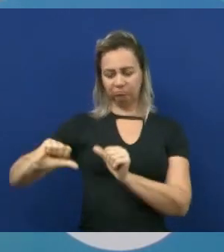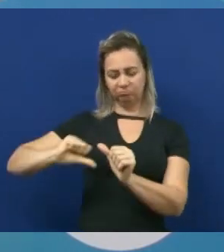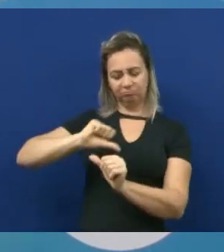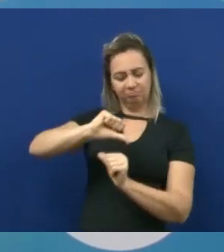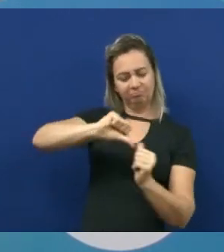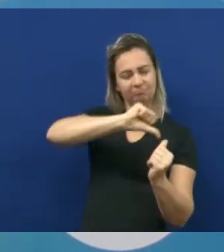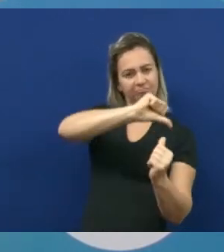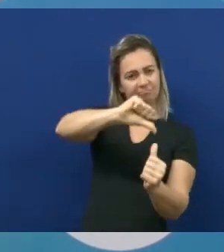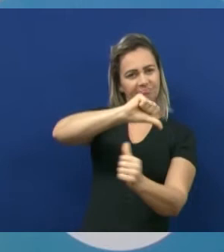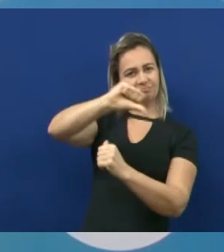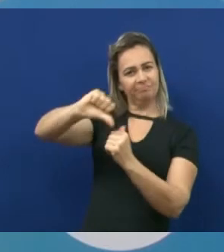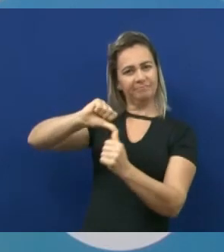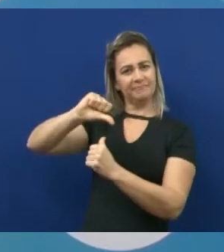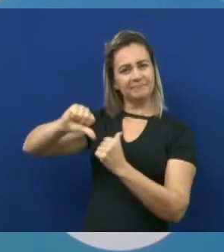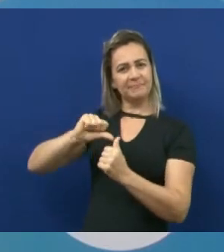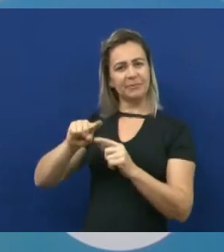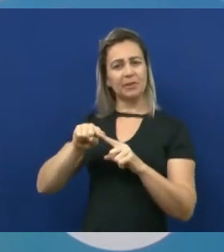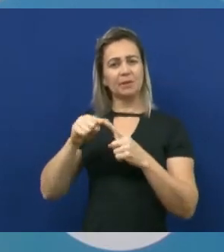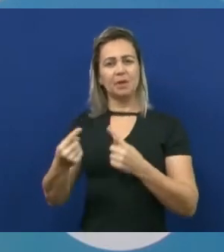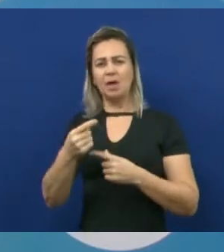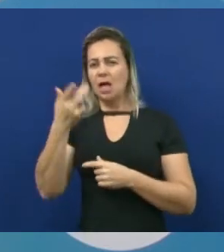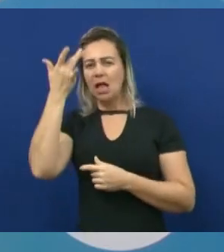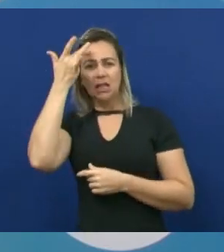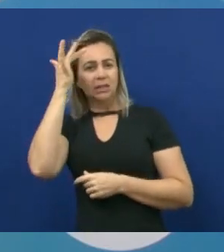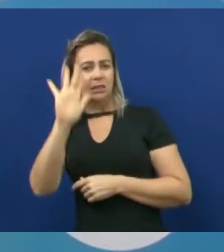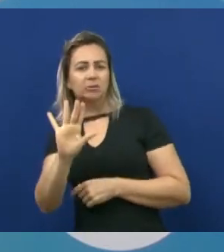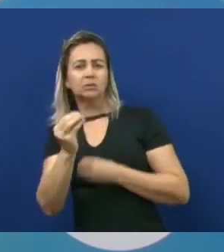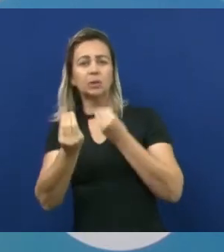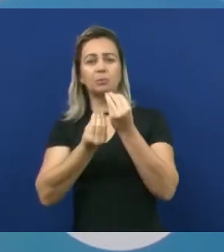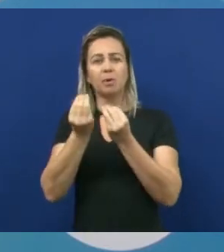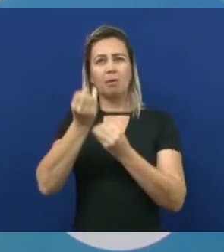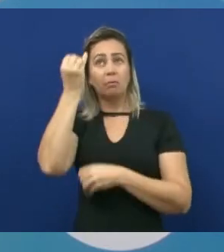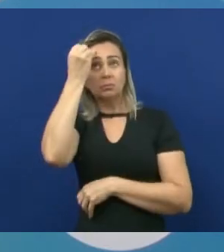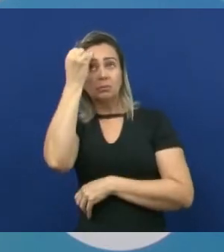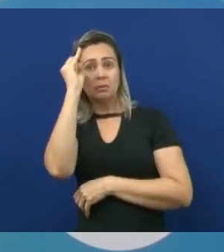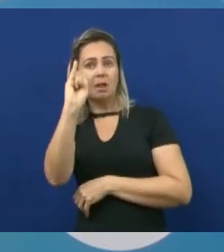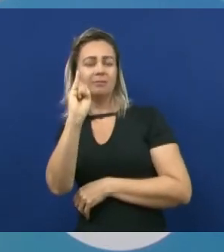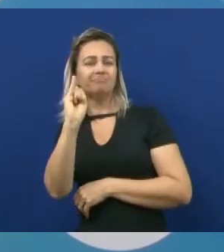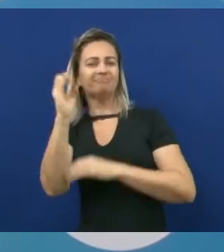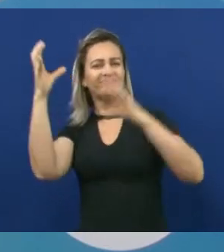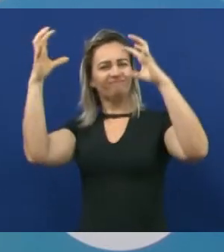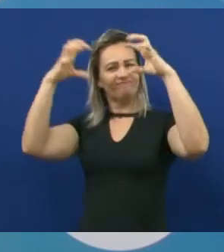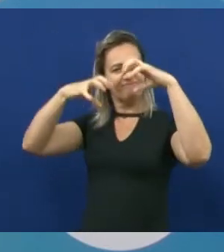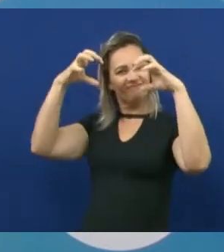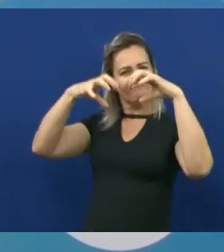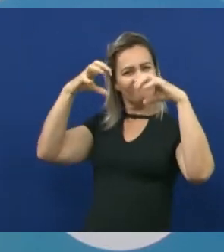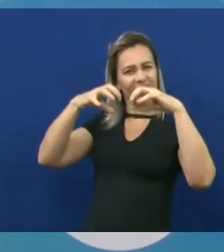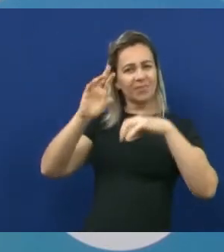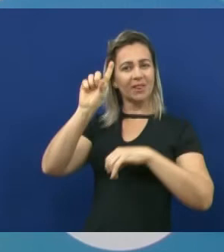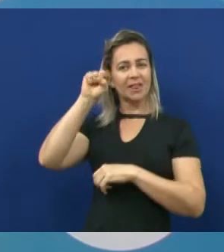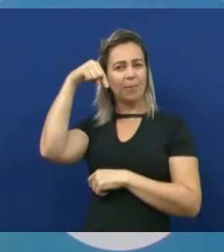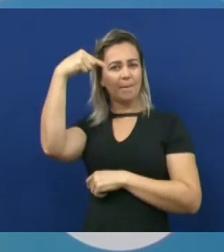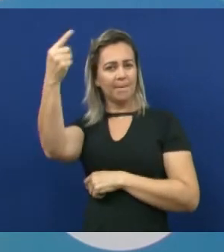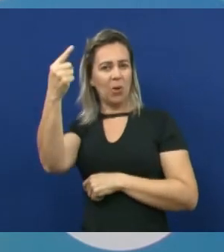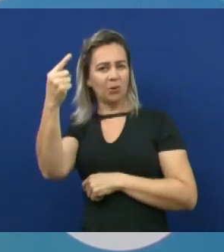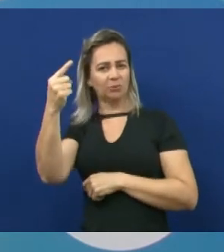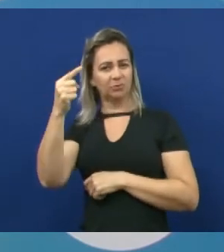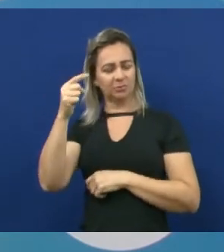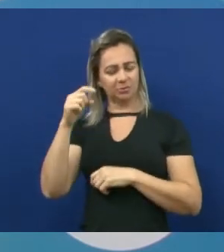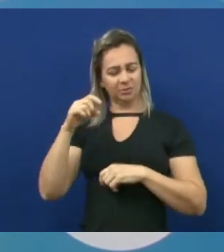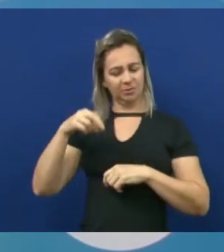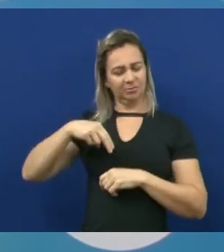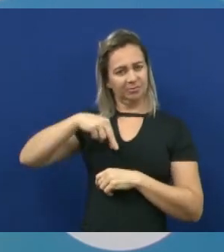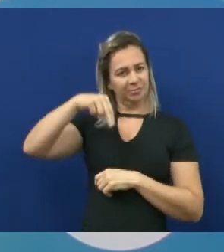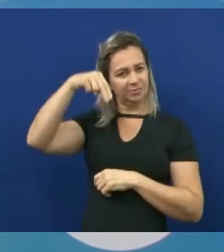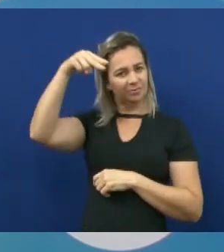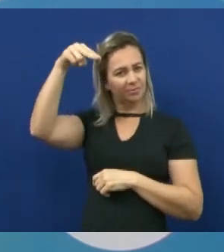macacos que estavam lá, eles não sabiam da ideia de que chovia após subir a escada. Ele só sabia da